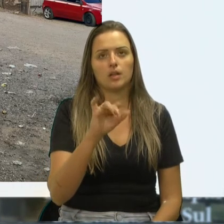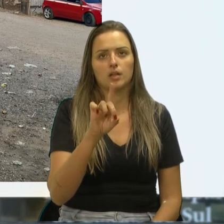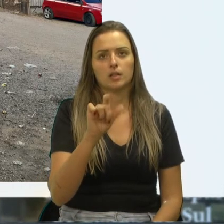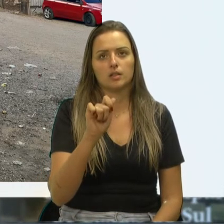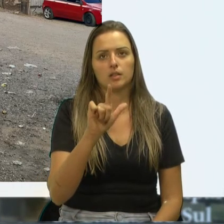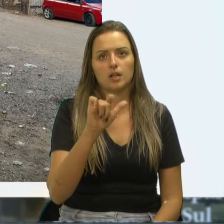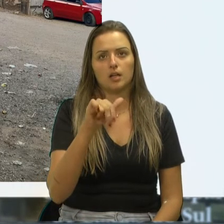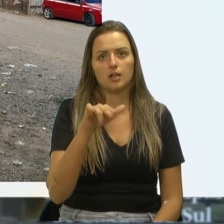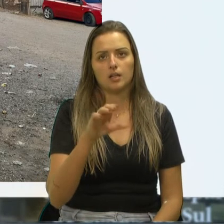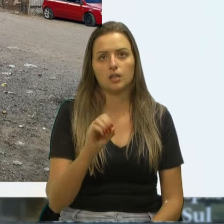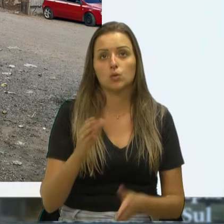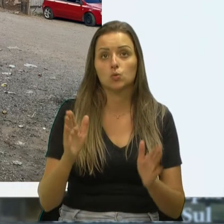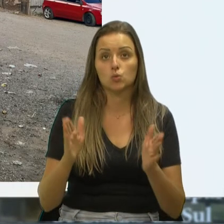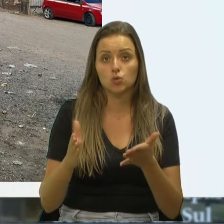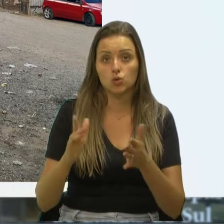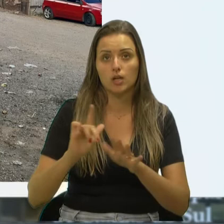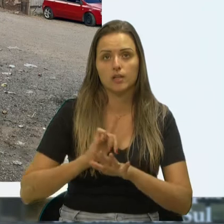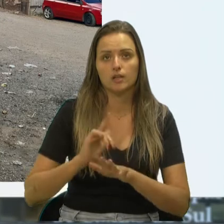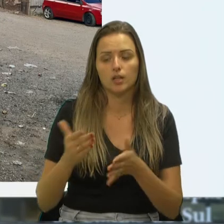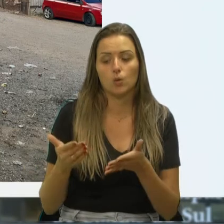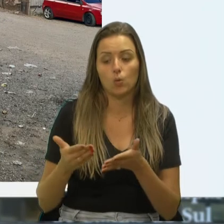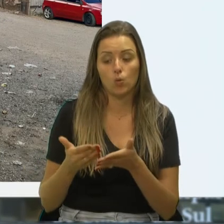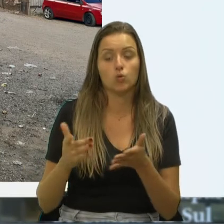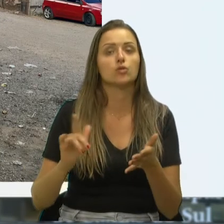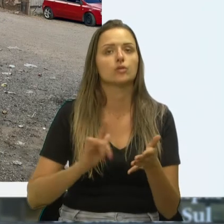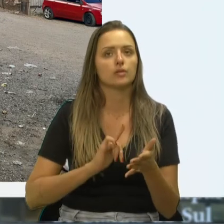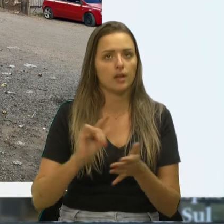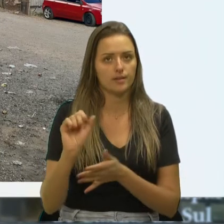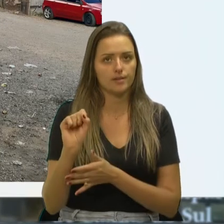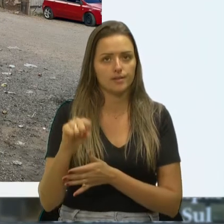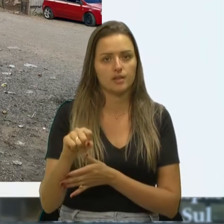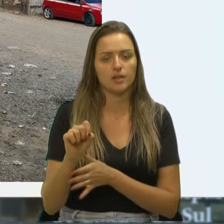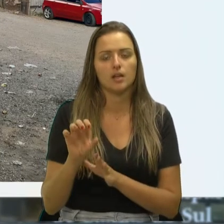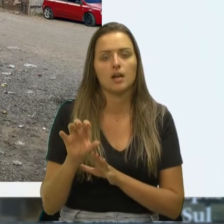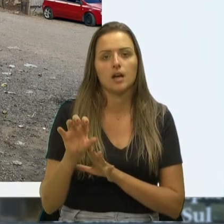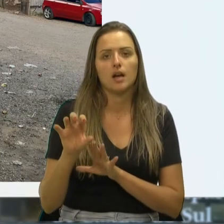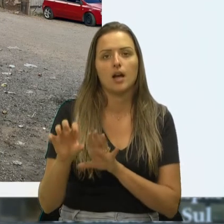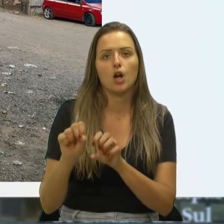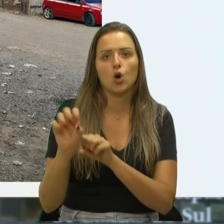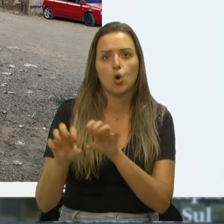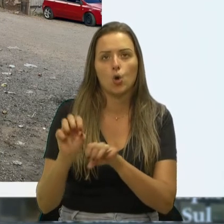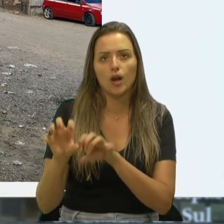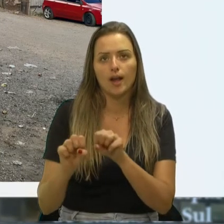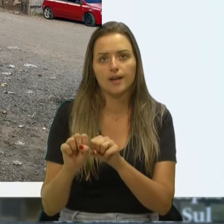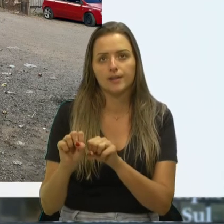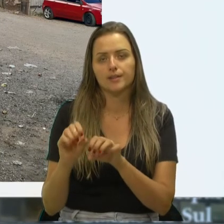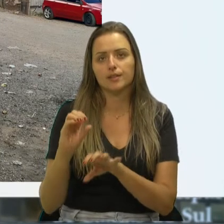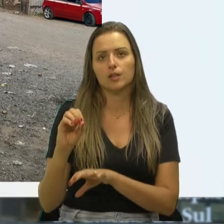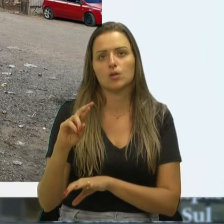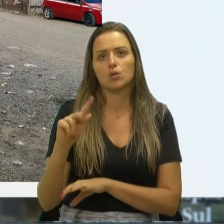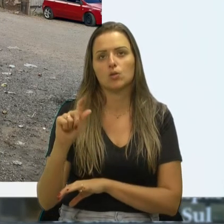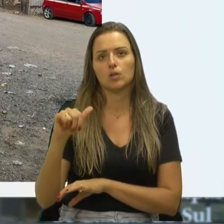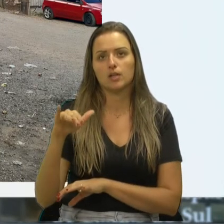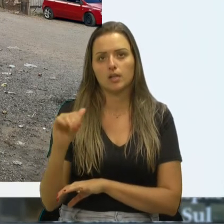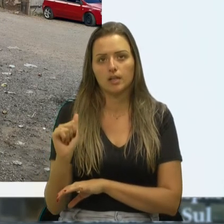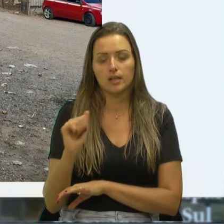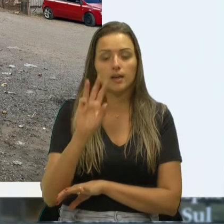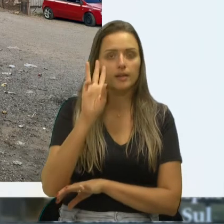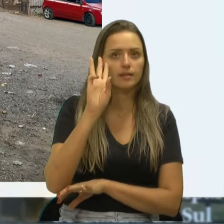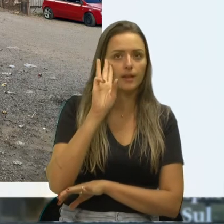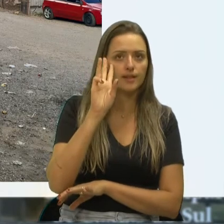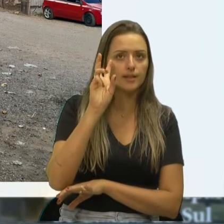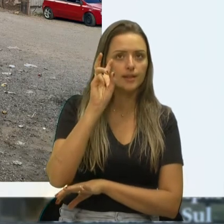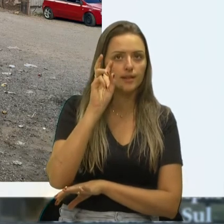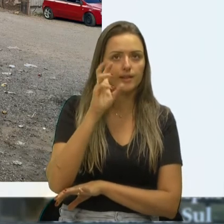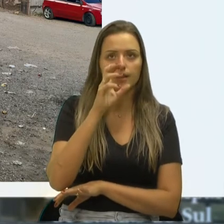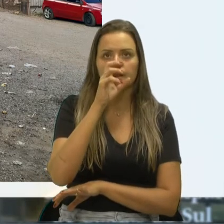existe, já existe hoje, sim, é verdade, existe a coleta manual orgânico nas terças, nas quintas e no sábado, no